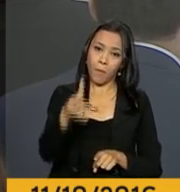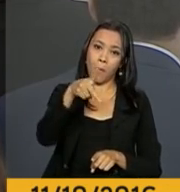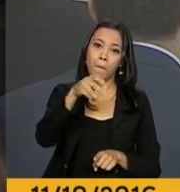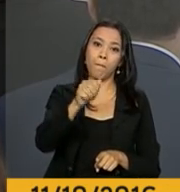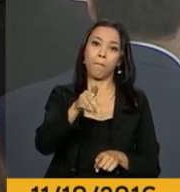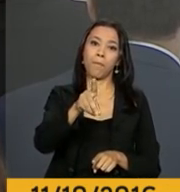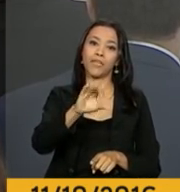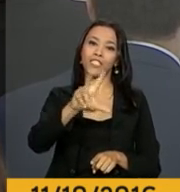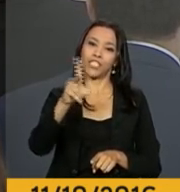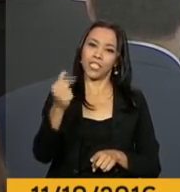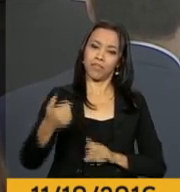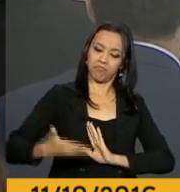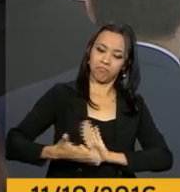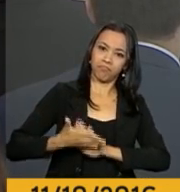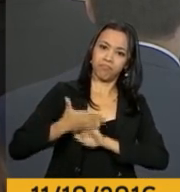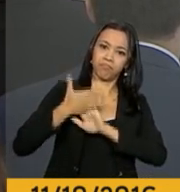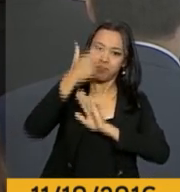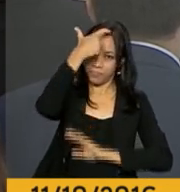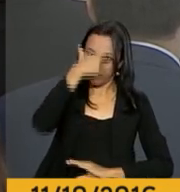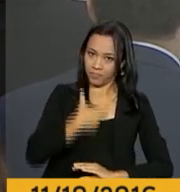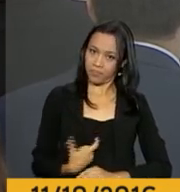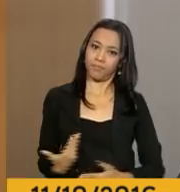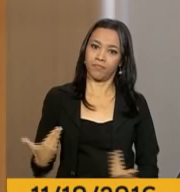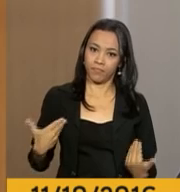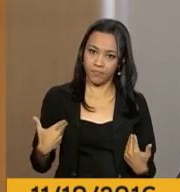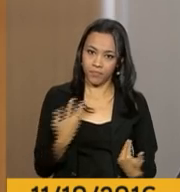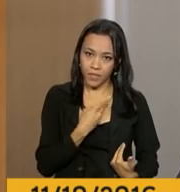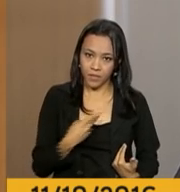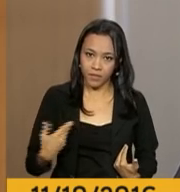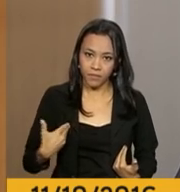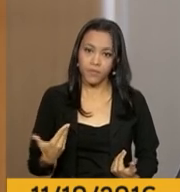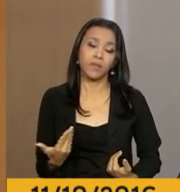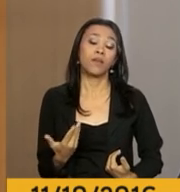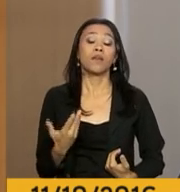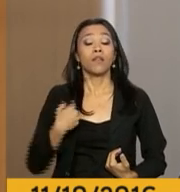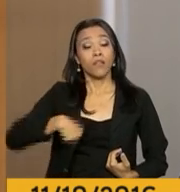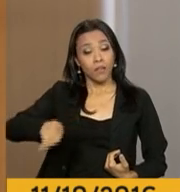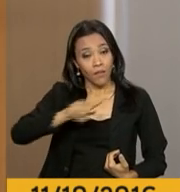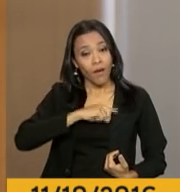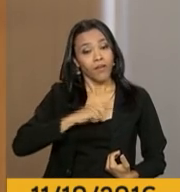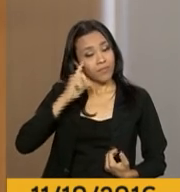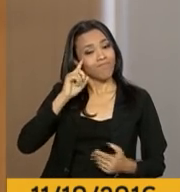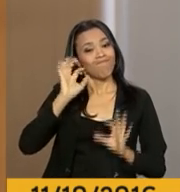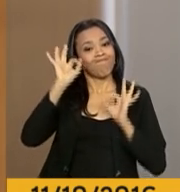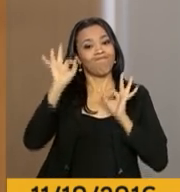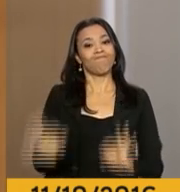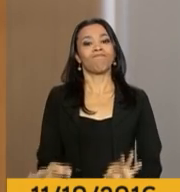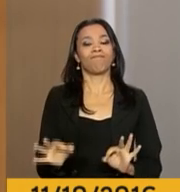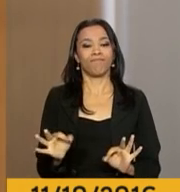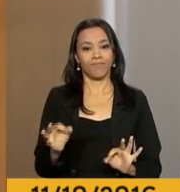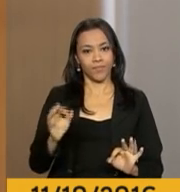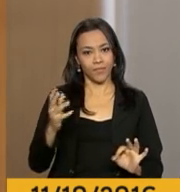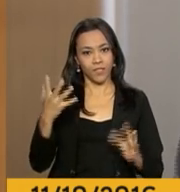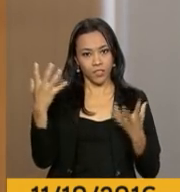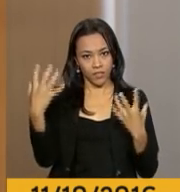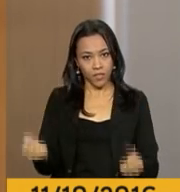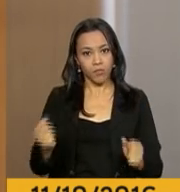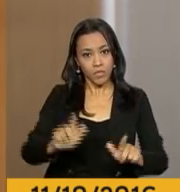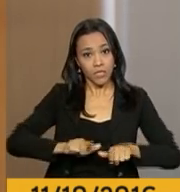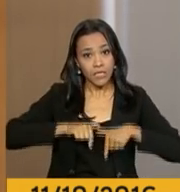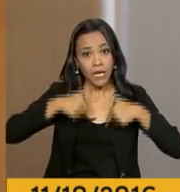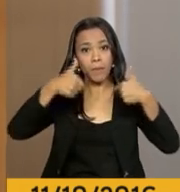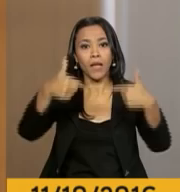figura do presidente da república eu quero dizer que nós estamos realmente não é trabalhando para uma